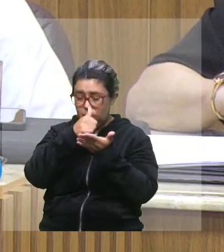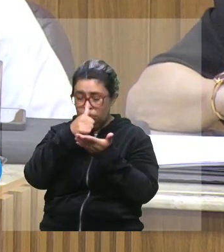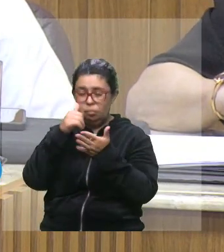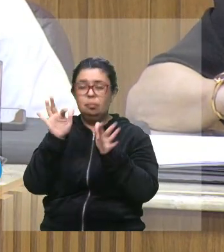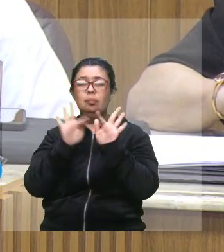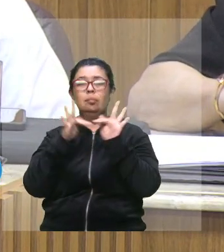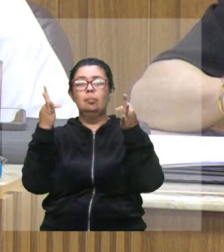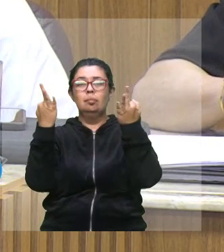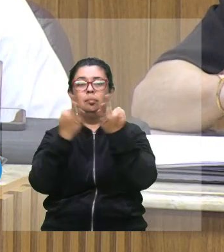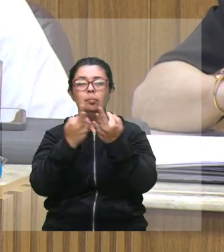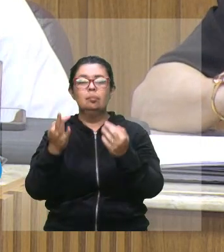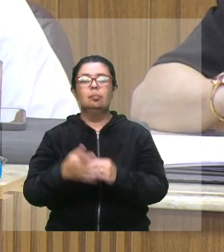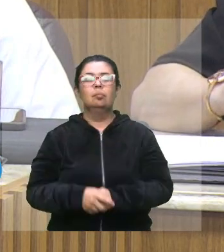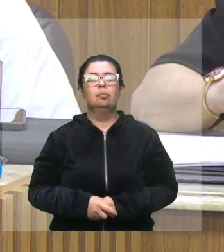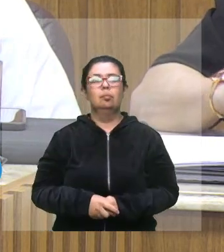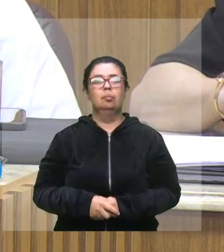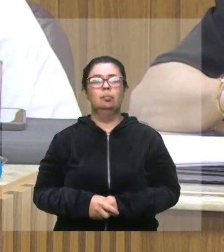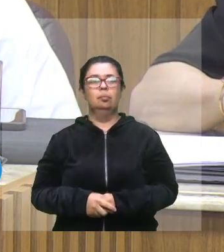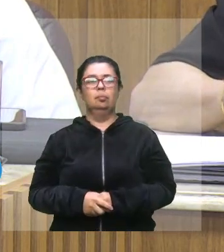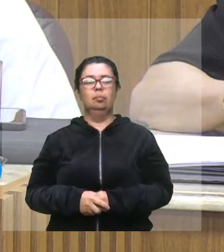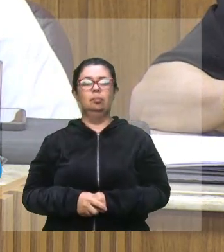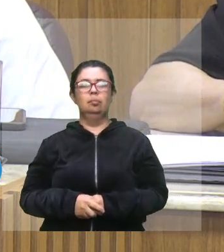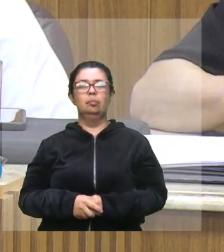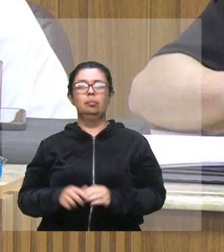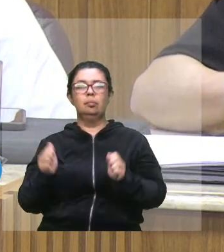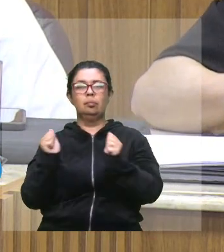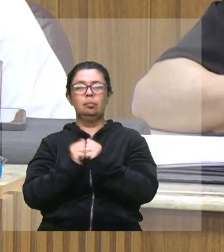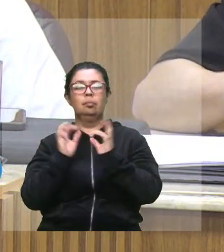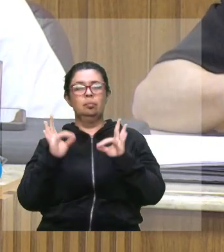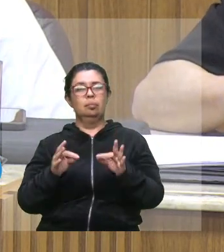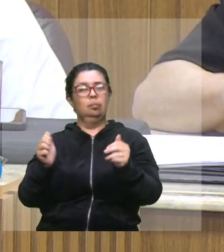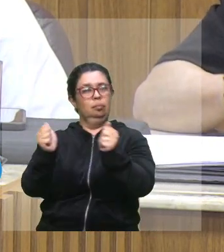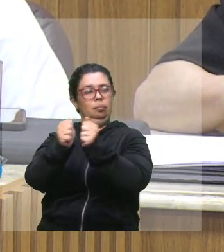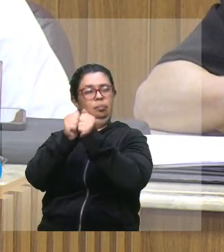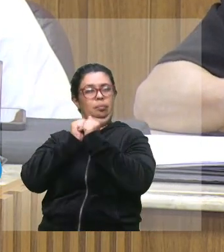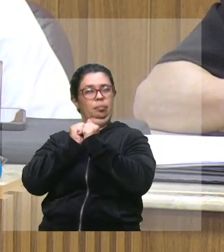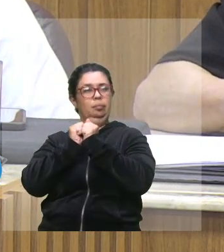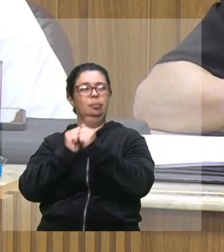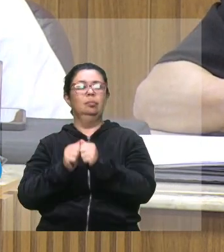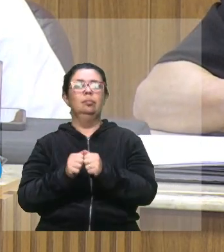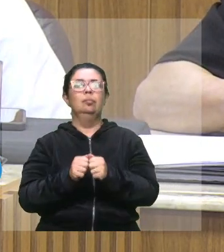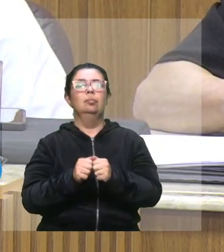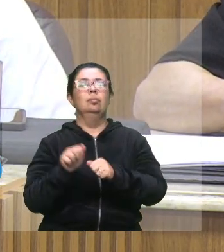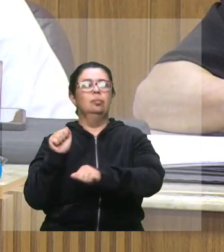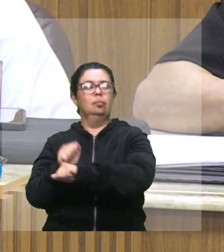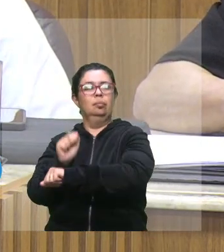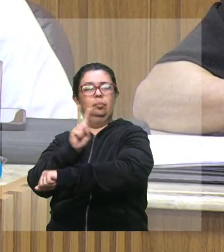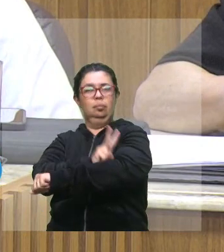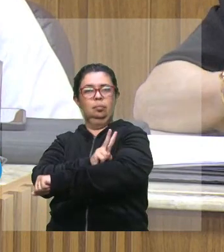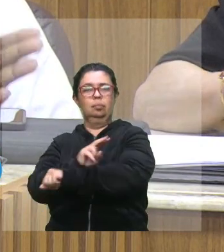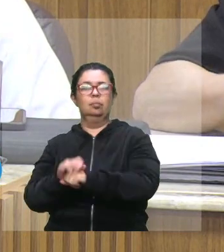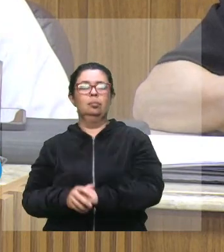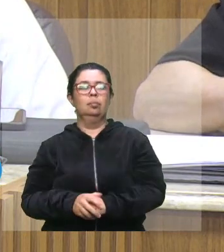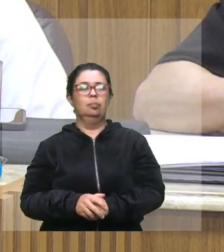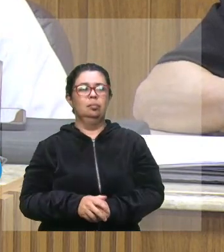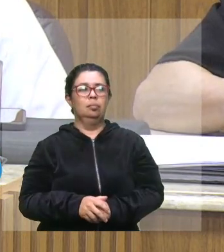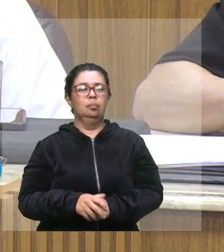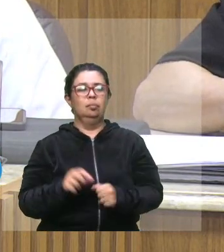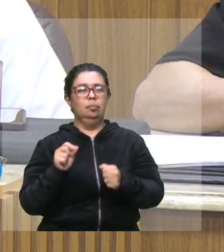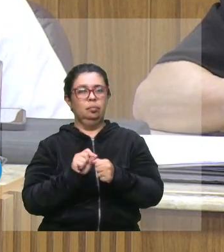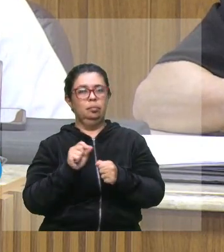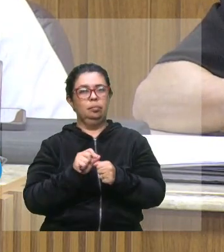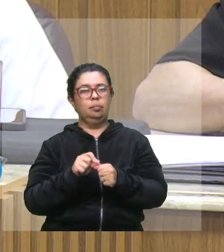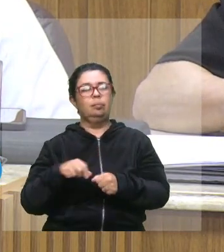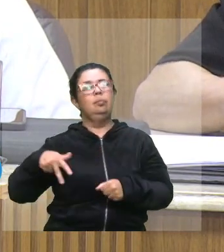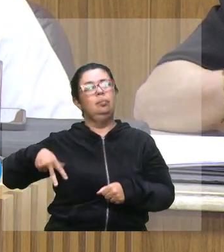familiar, e com certeza vai estar junto com a gente ali na avenida, fazendo um grande movimento